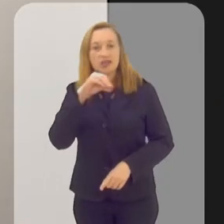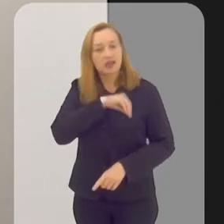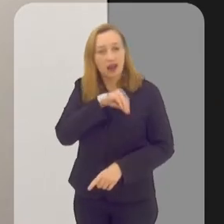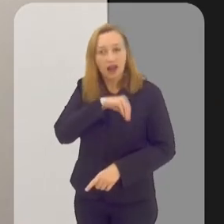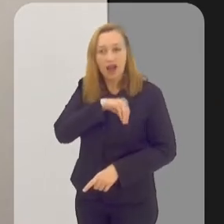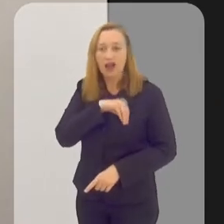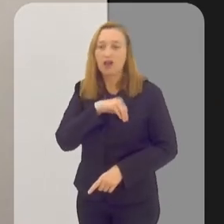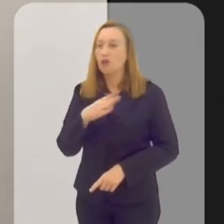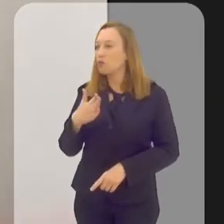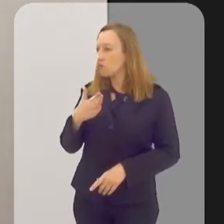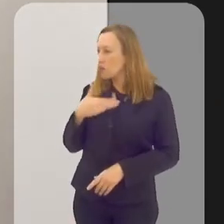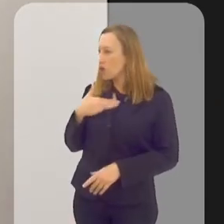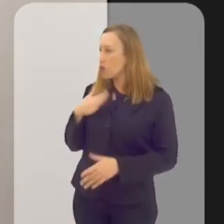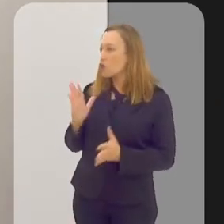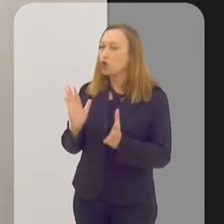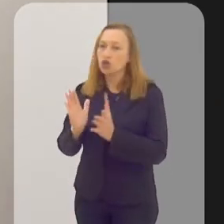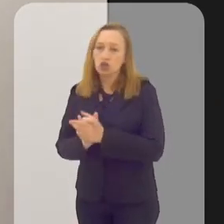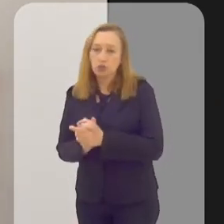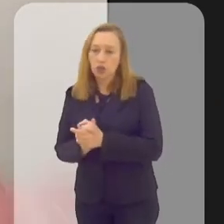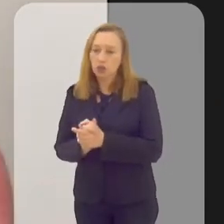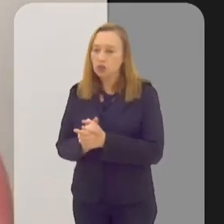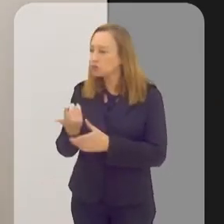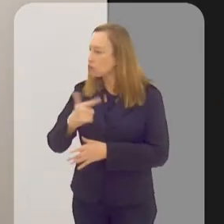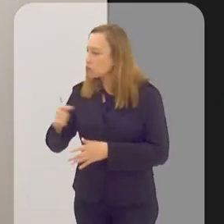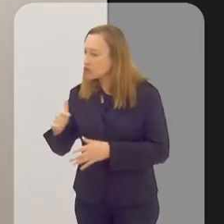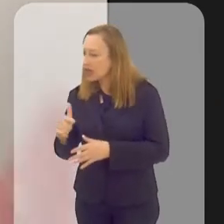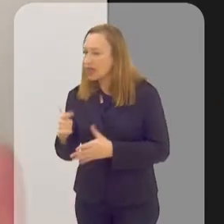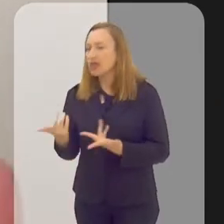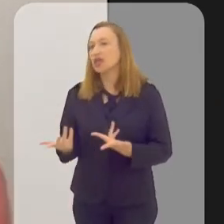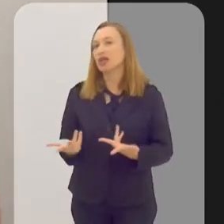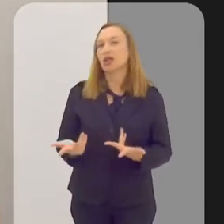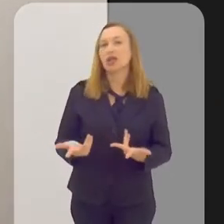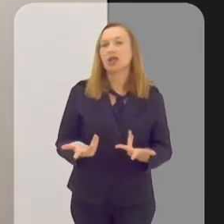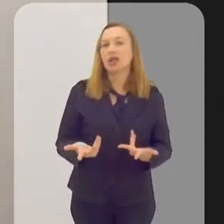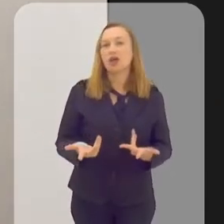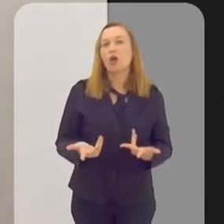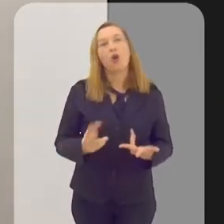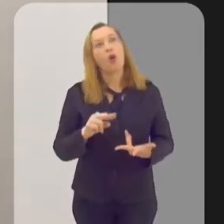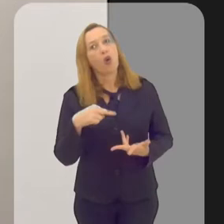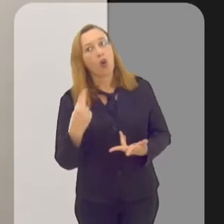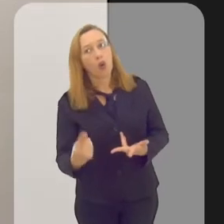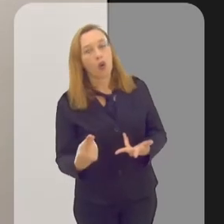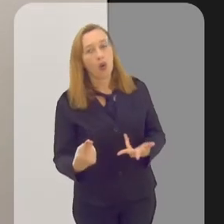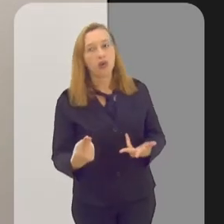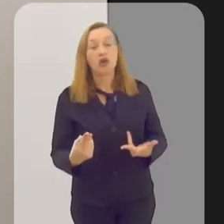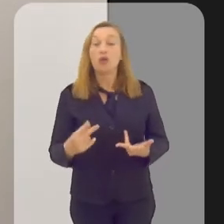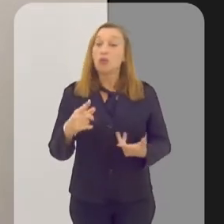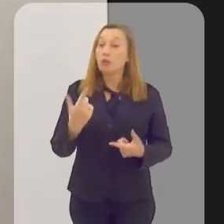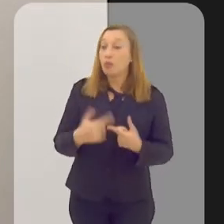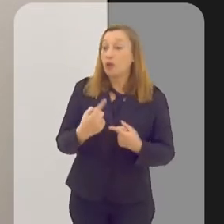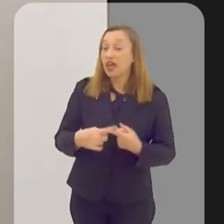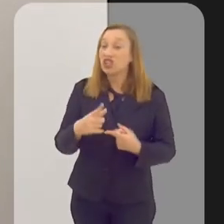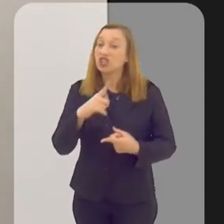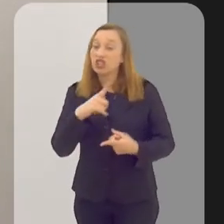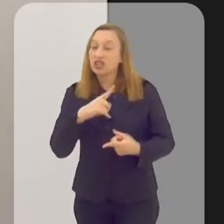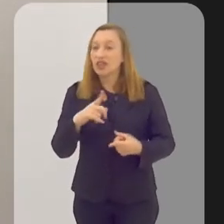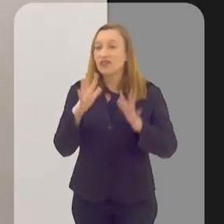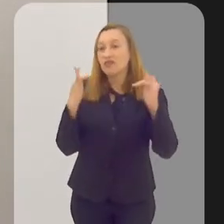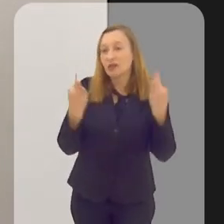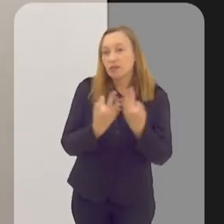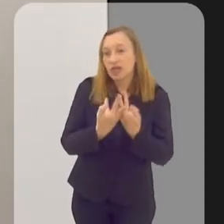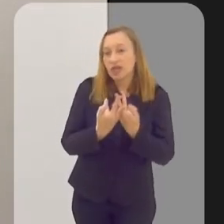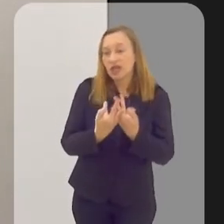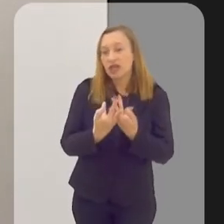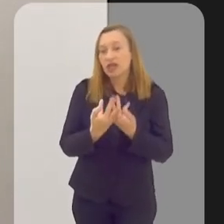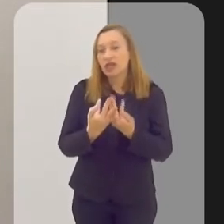renda, porque ou o meu marido não existe, ou o pai dessa família não existe. Ou que a gente tem muito essa questão